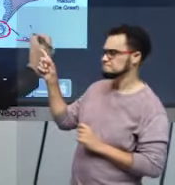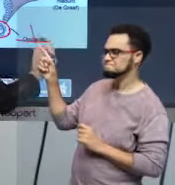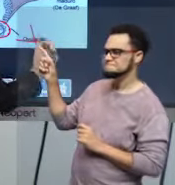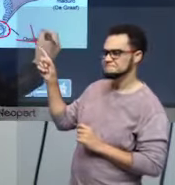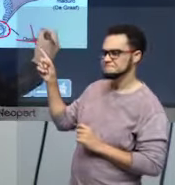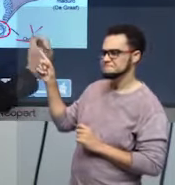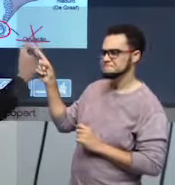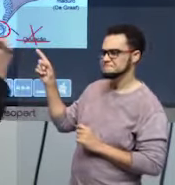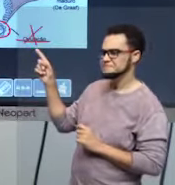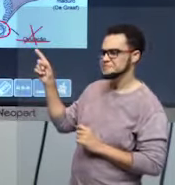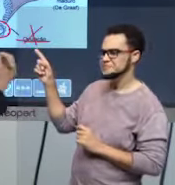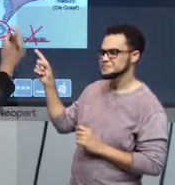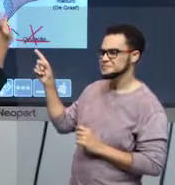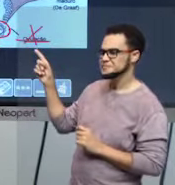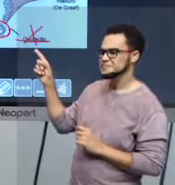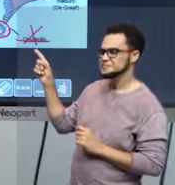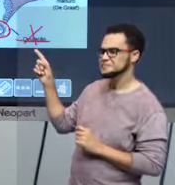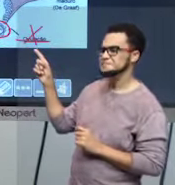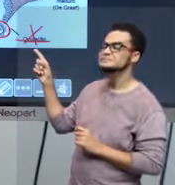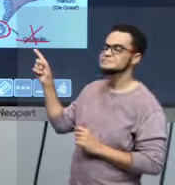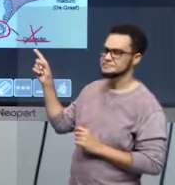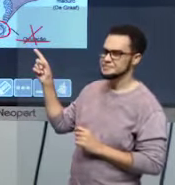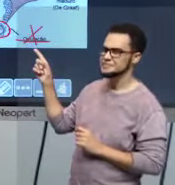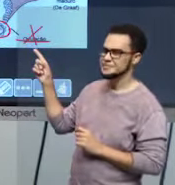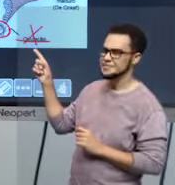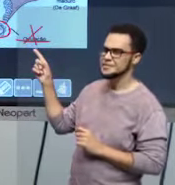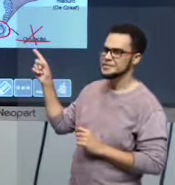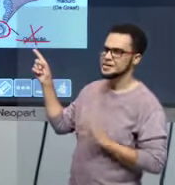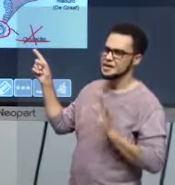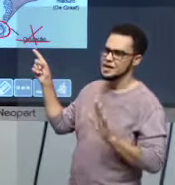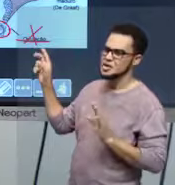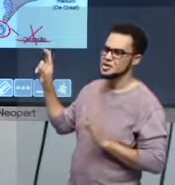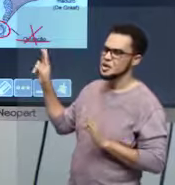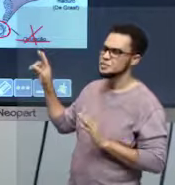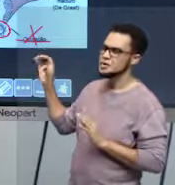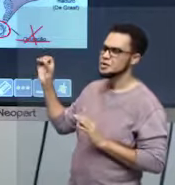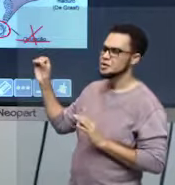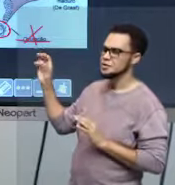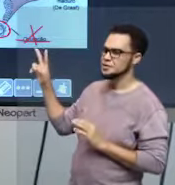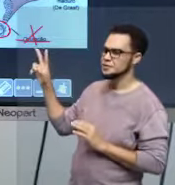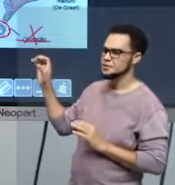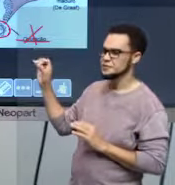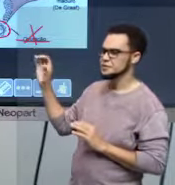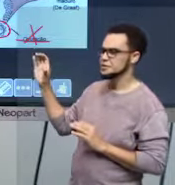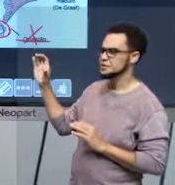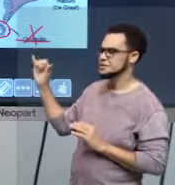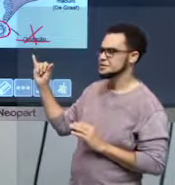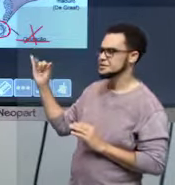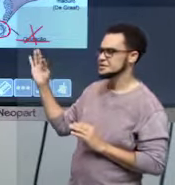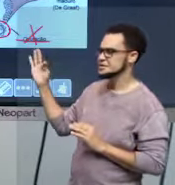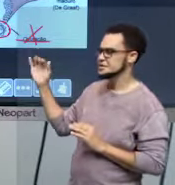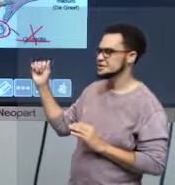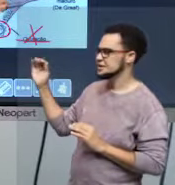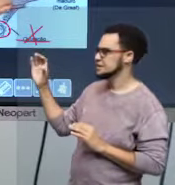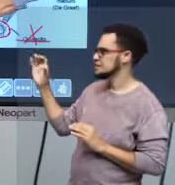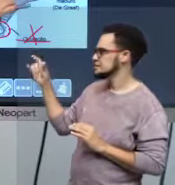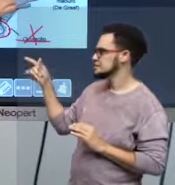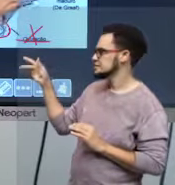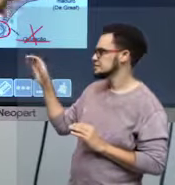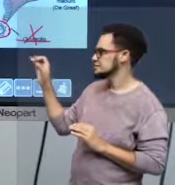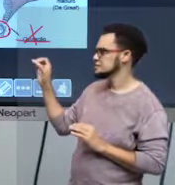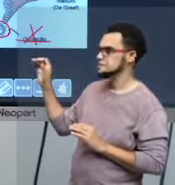porque vários livros trazem, mas eu vou chamar de ovocitação, porque é o ovócito secundário, que depois virou